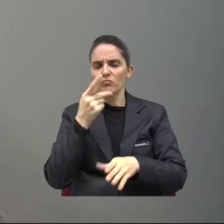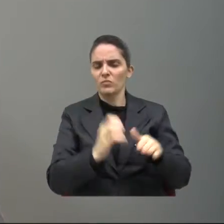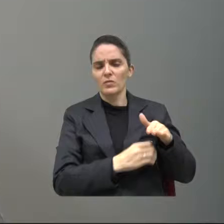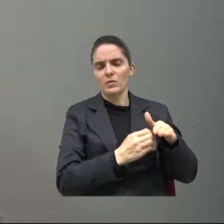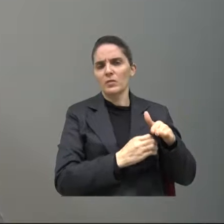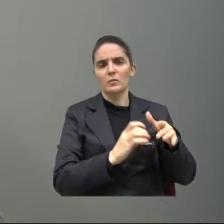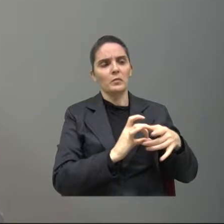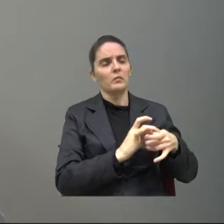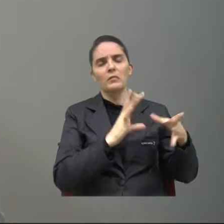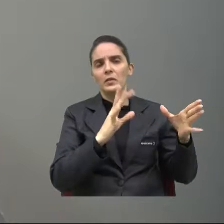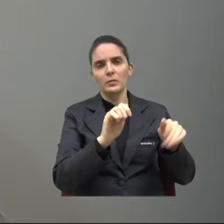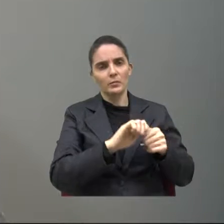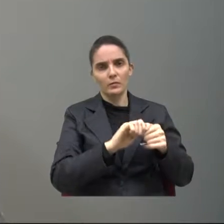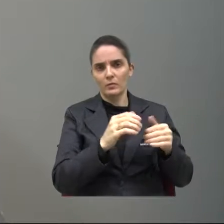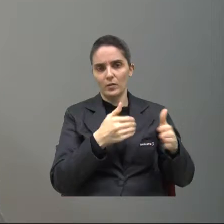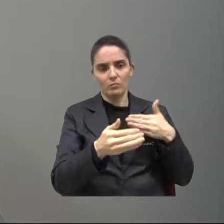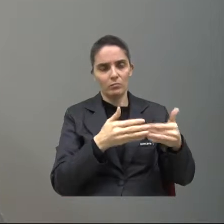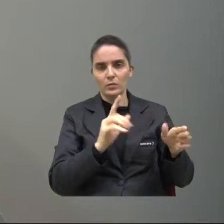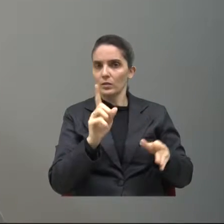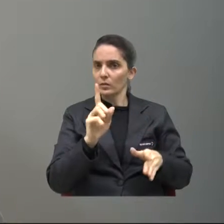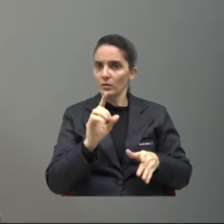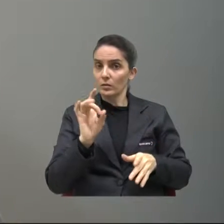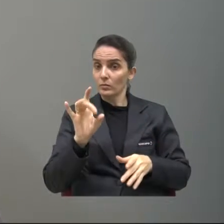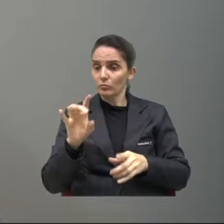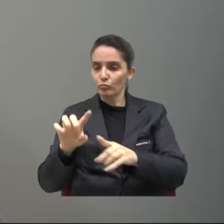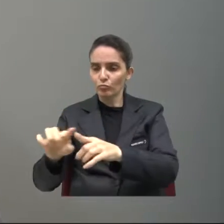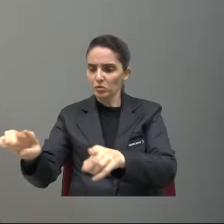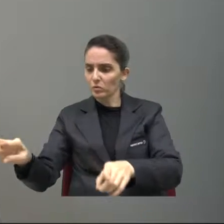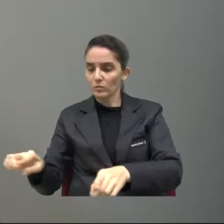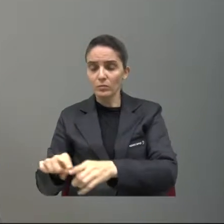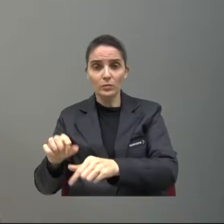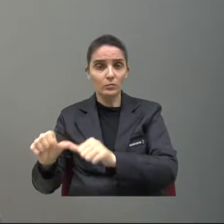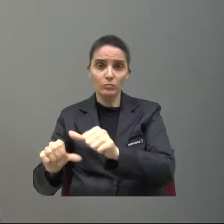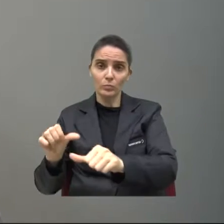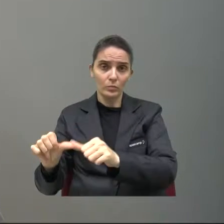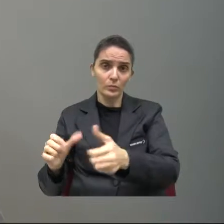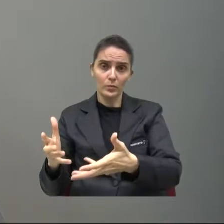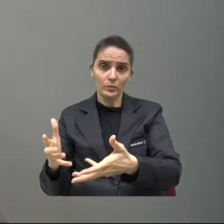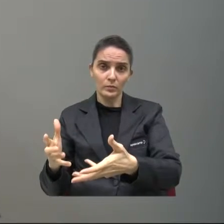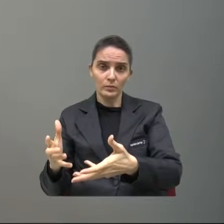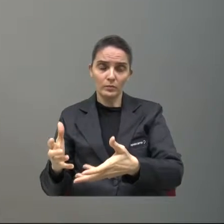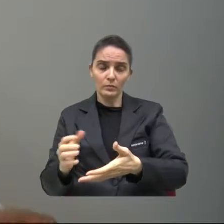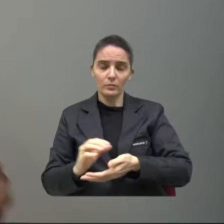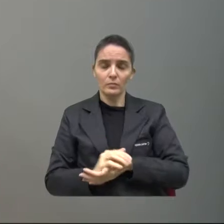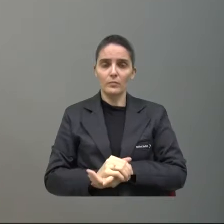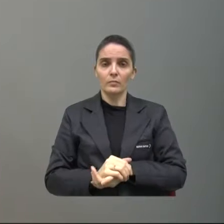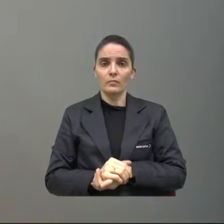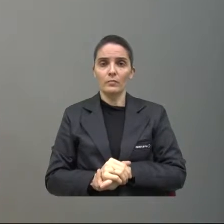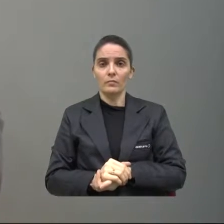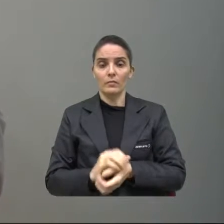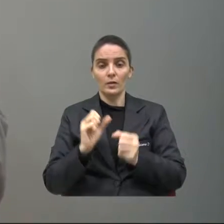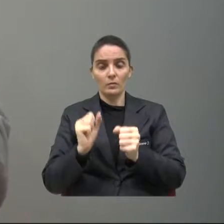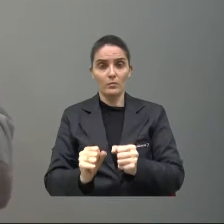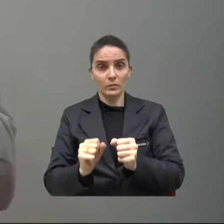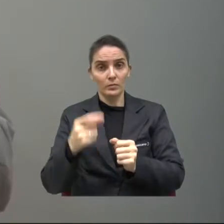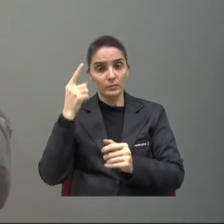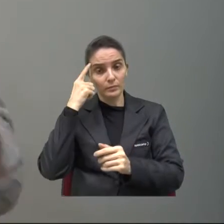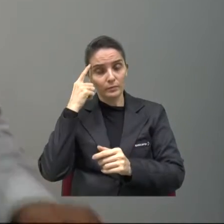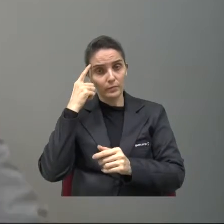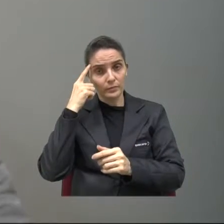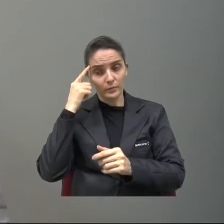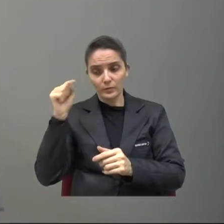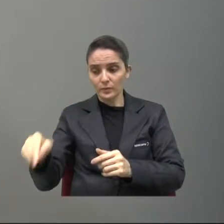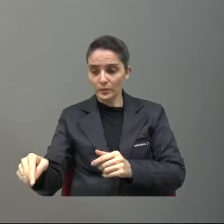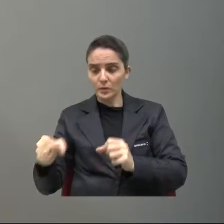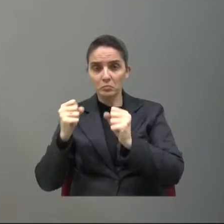empreendedor, apenas mudando o zoneamento. E sim a possibilidade de se empreender desde que respeite as